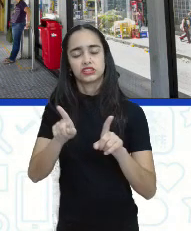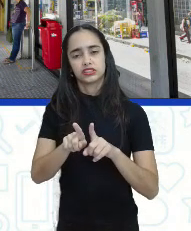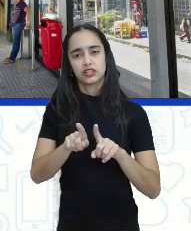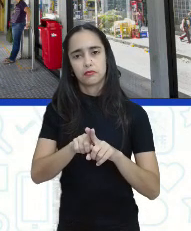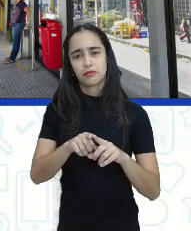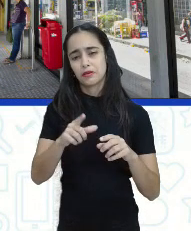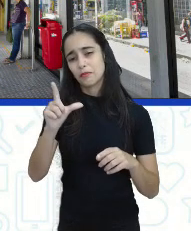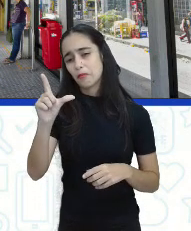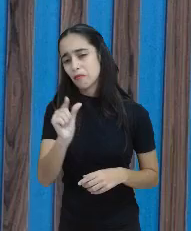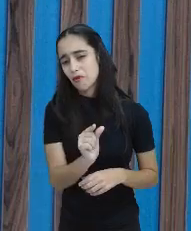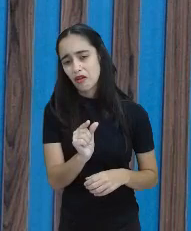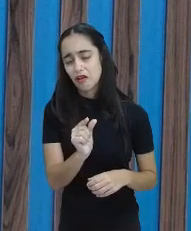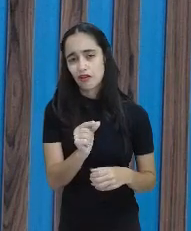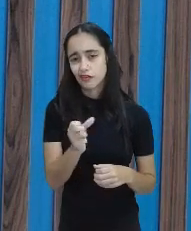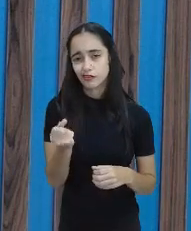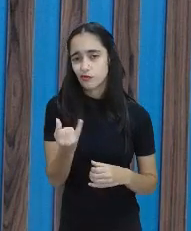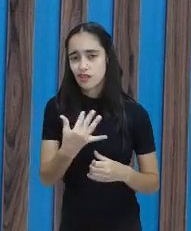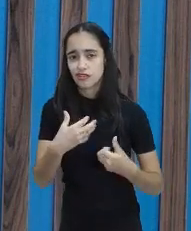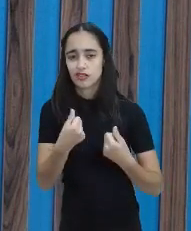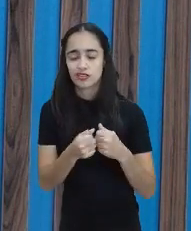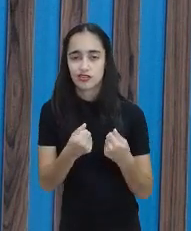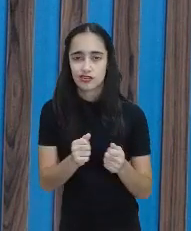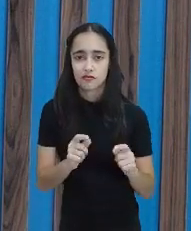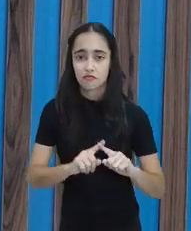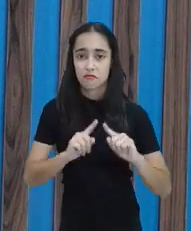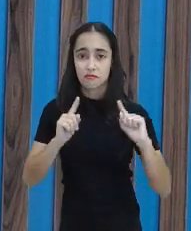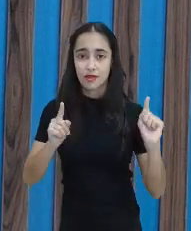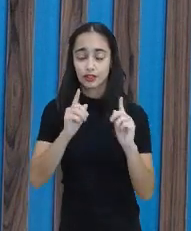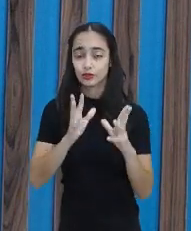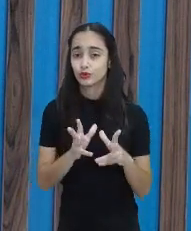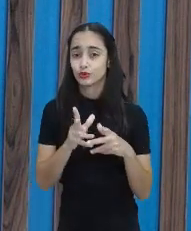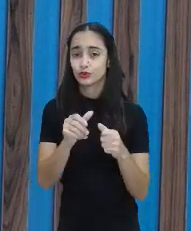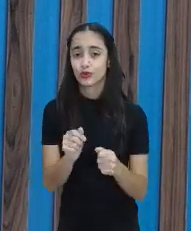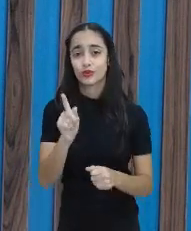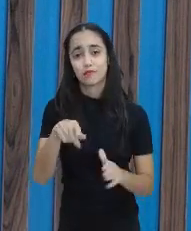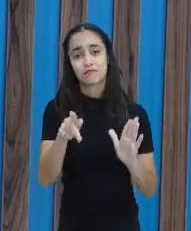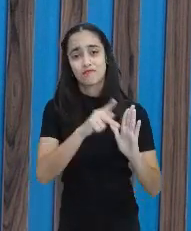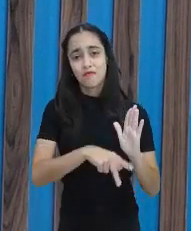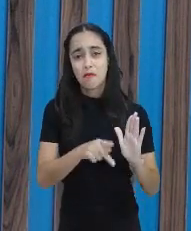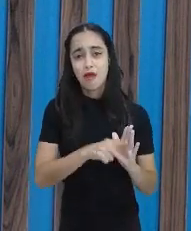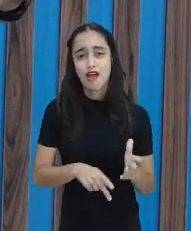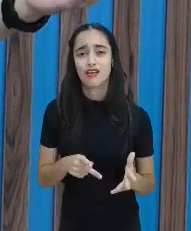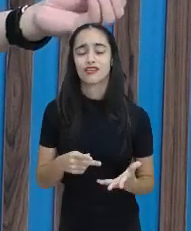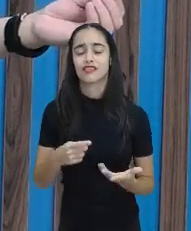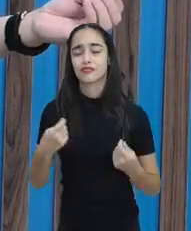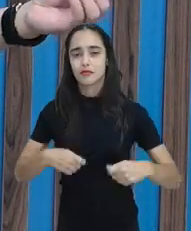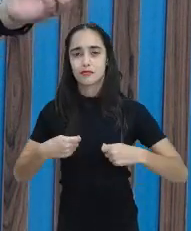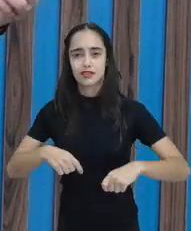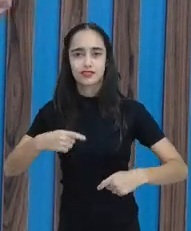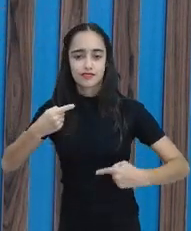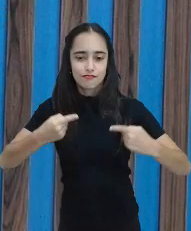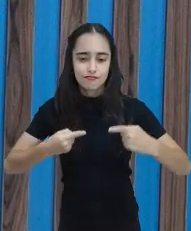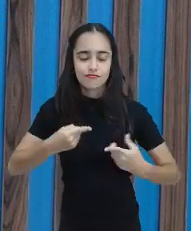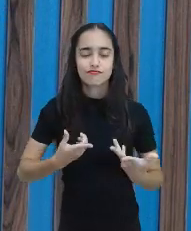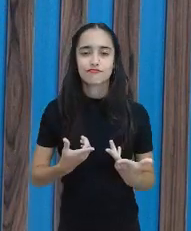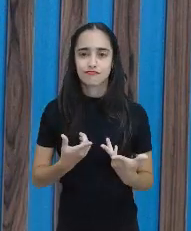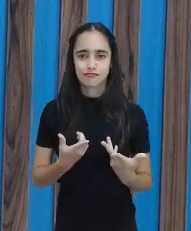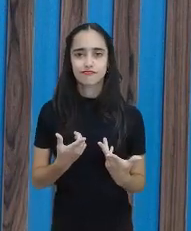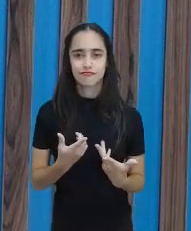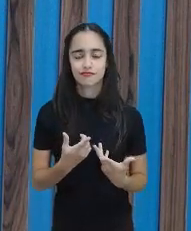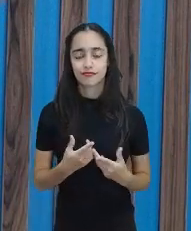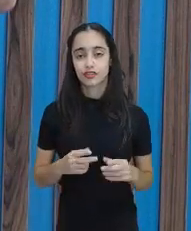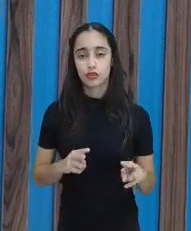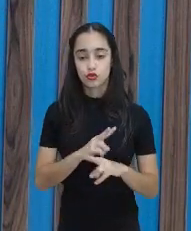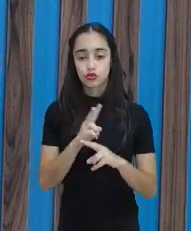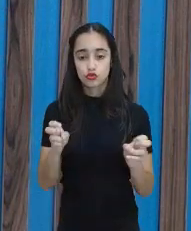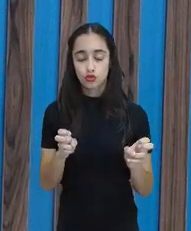poderia estar melhor, mas são tudo isso projeto, né? De discussões, e aí que o plano diretor, que a professora Vanessa vinha